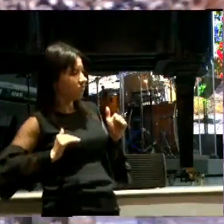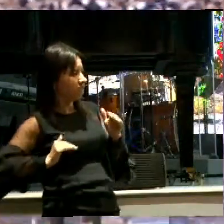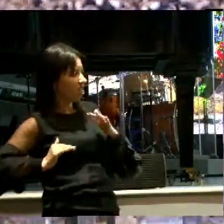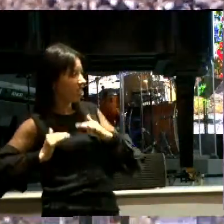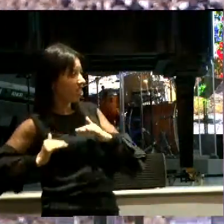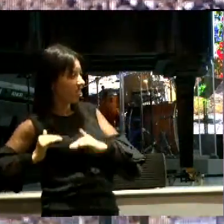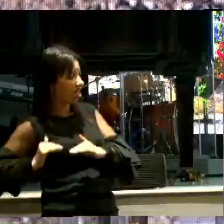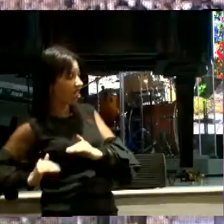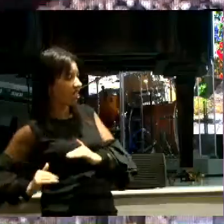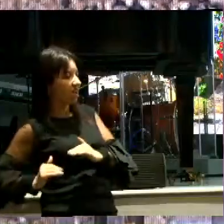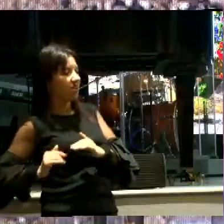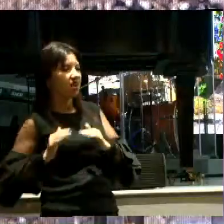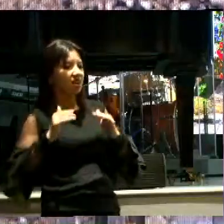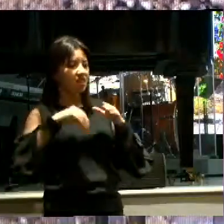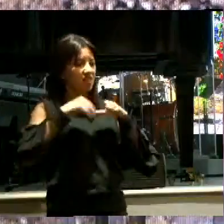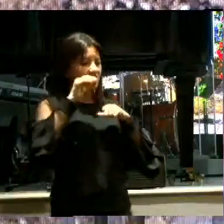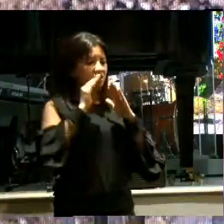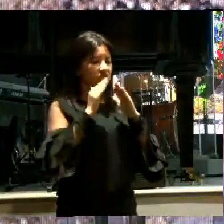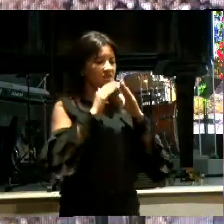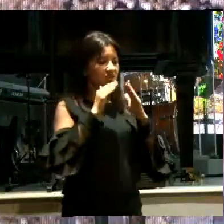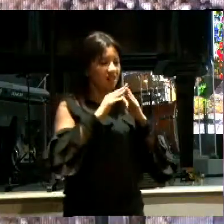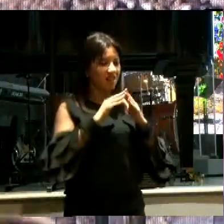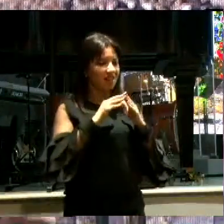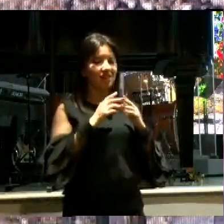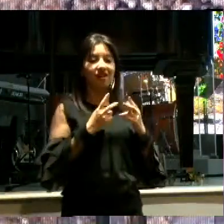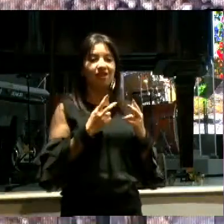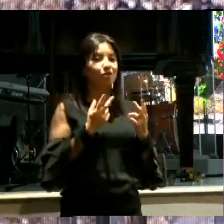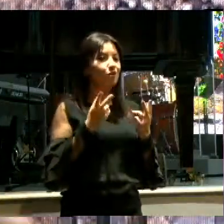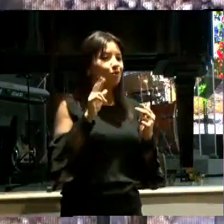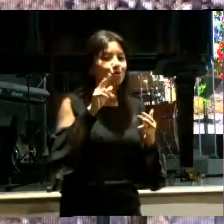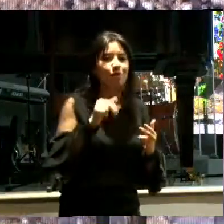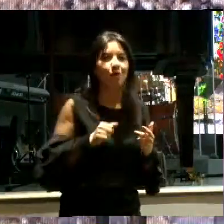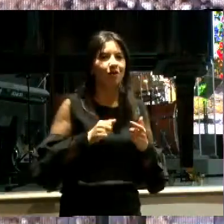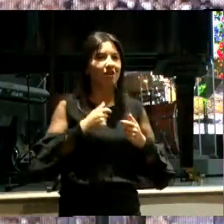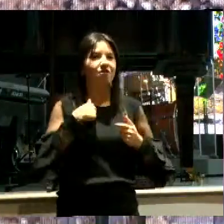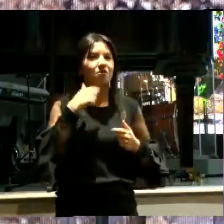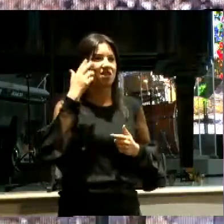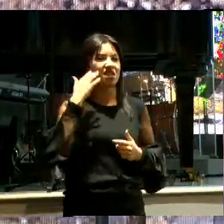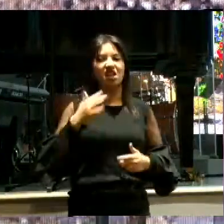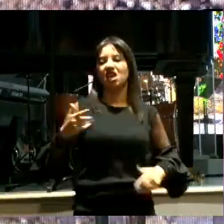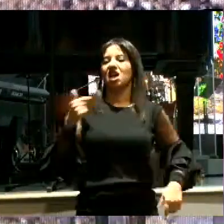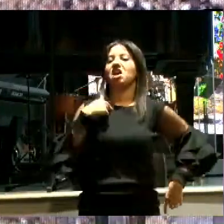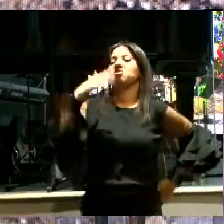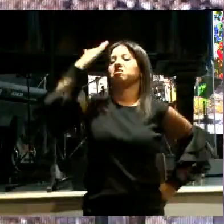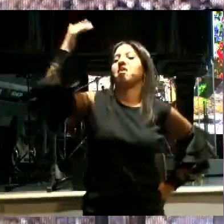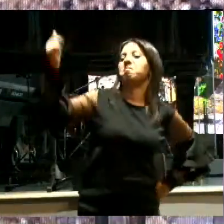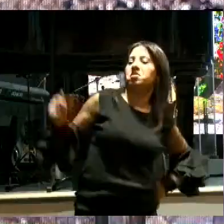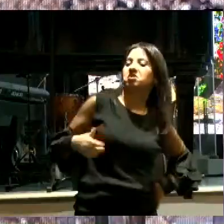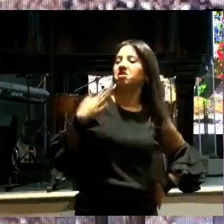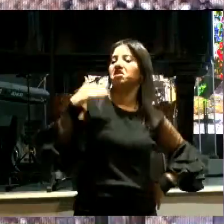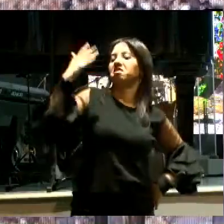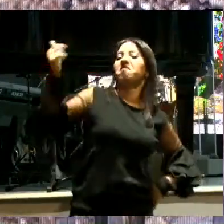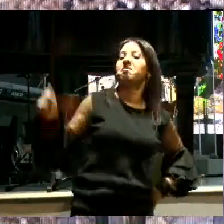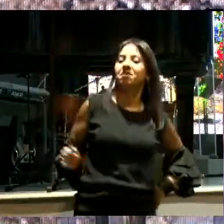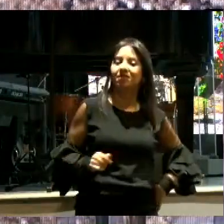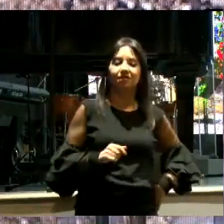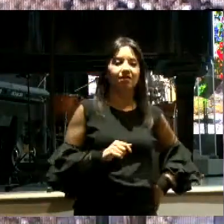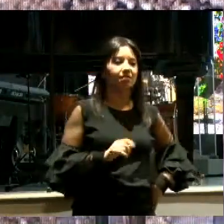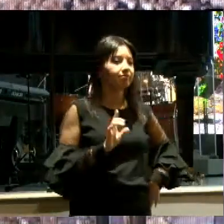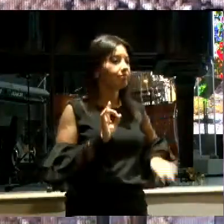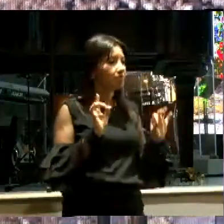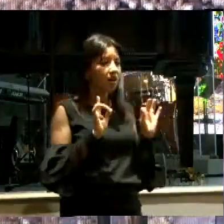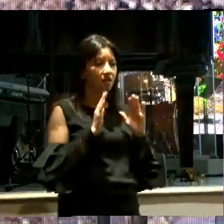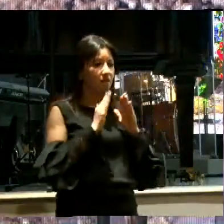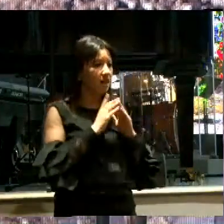se fosse outro, ia falar assim, sabe com quem você está falando? Me respeita, vai digitar PR.